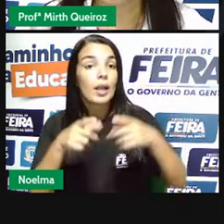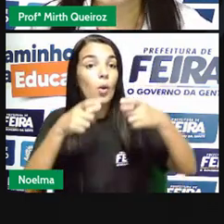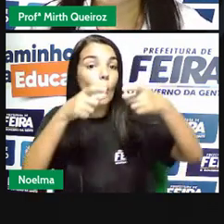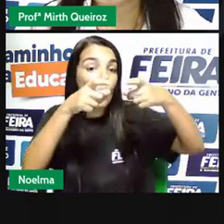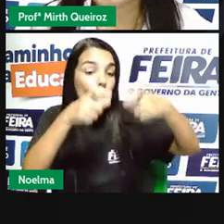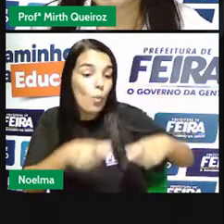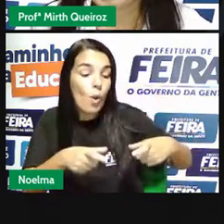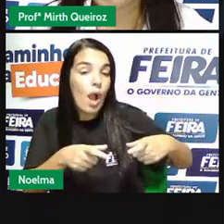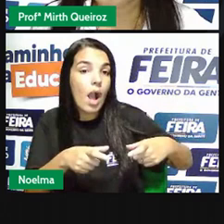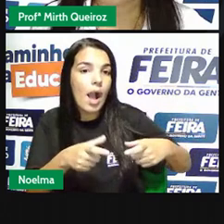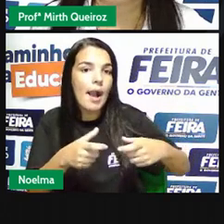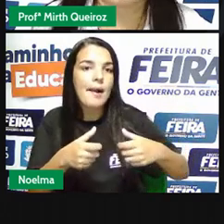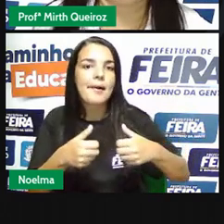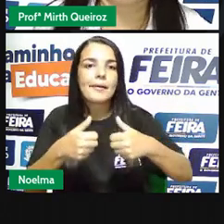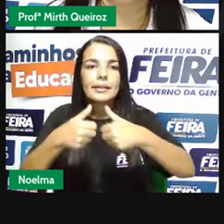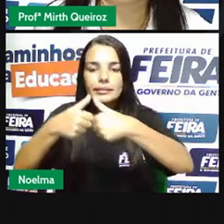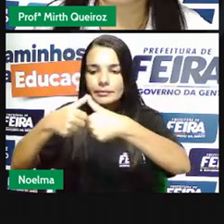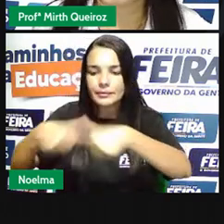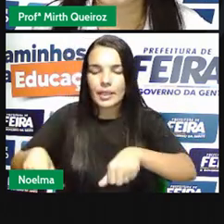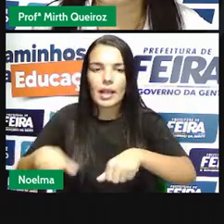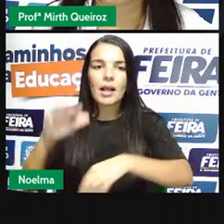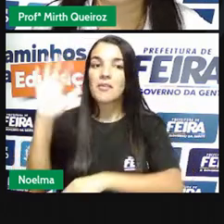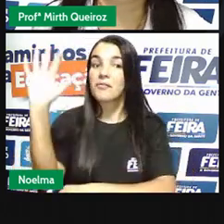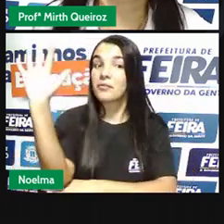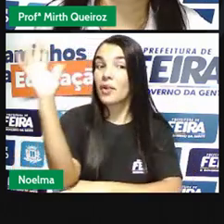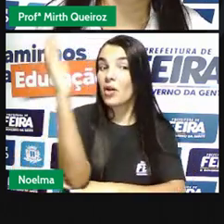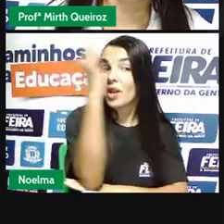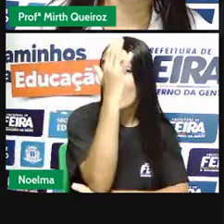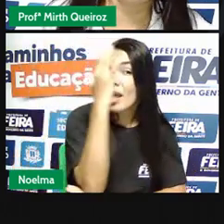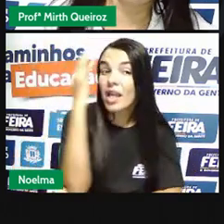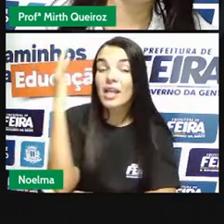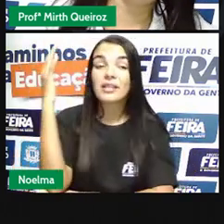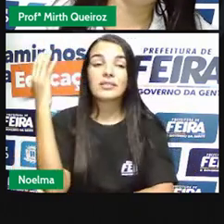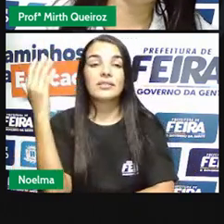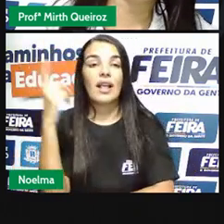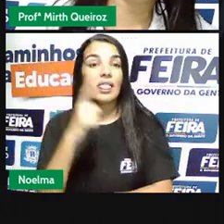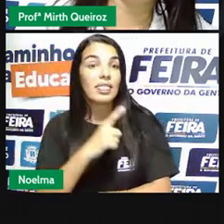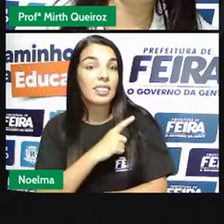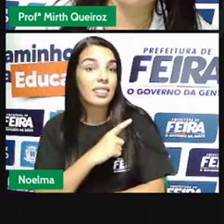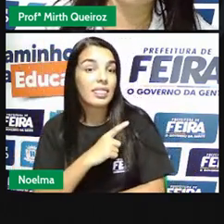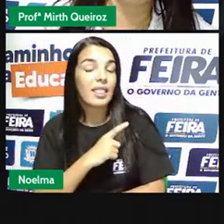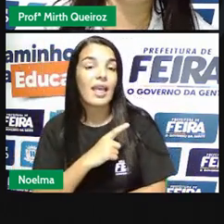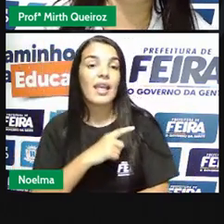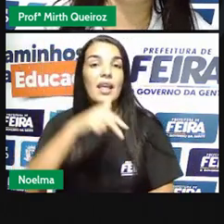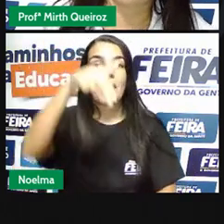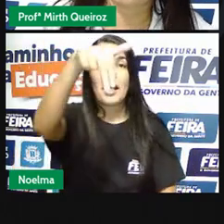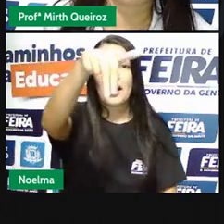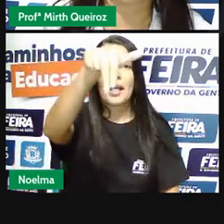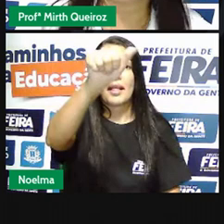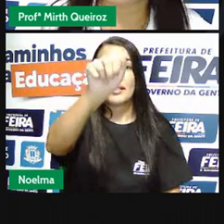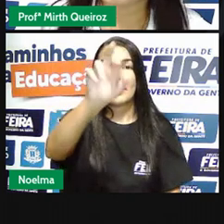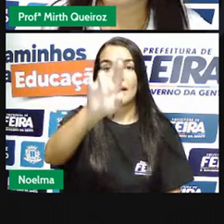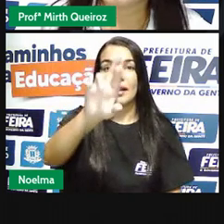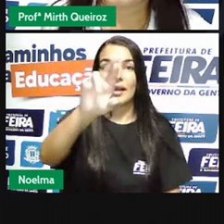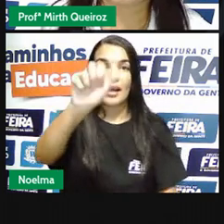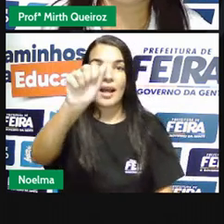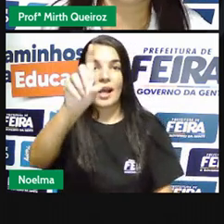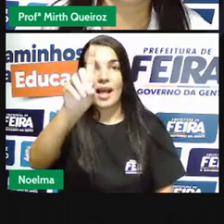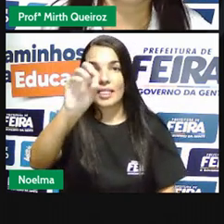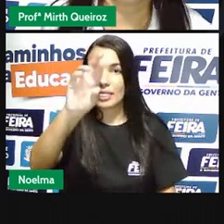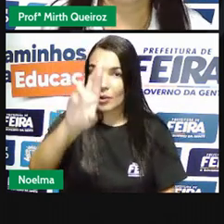lugar onde aconteceu lá no meio da floresta né o narrador vai ter um narrador na história